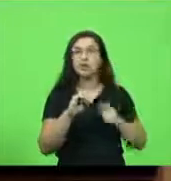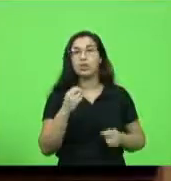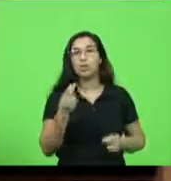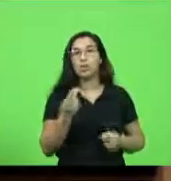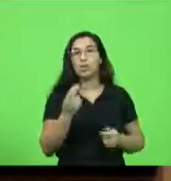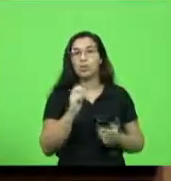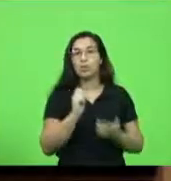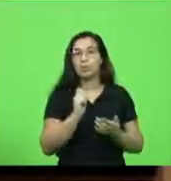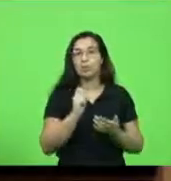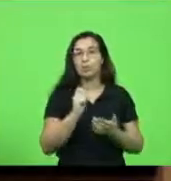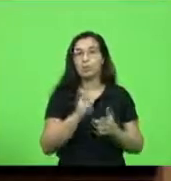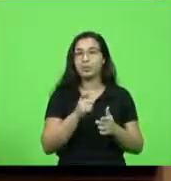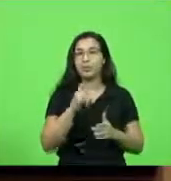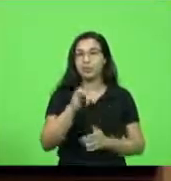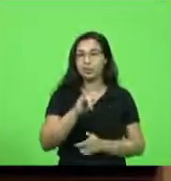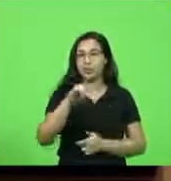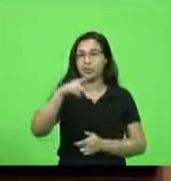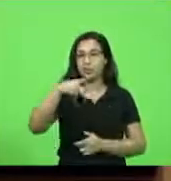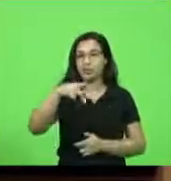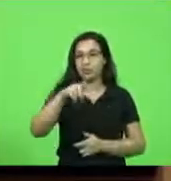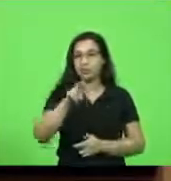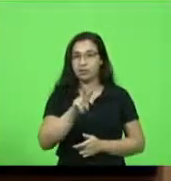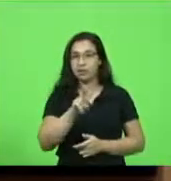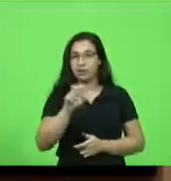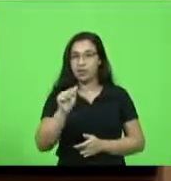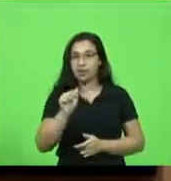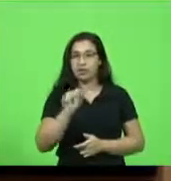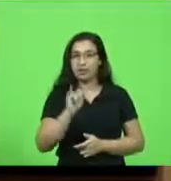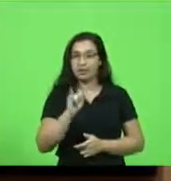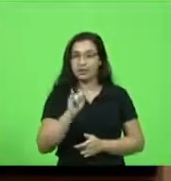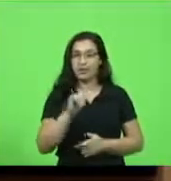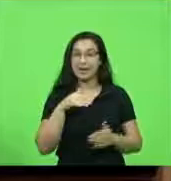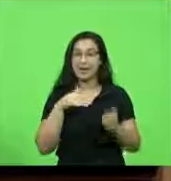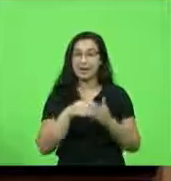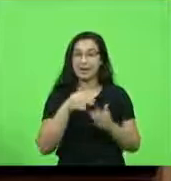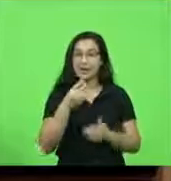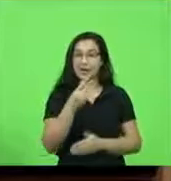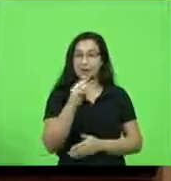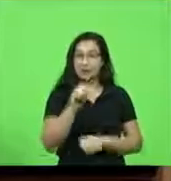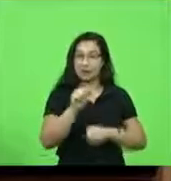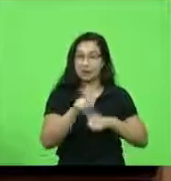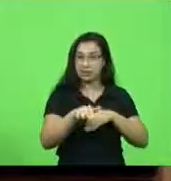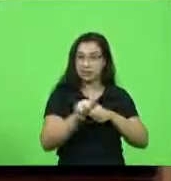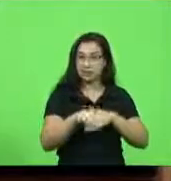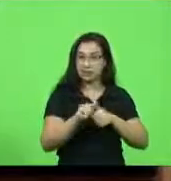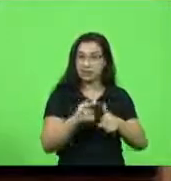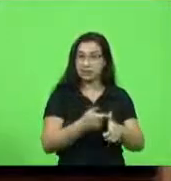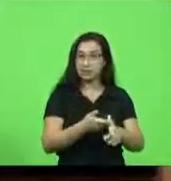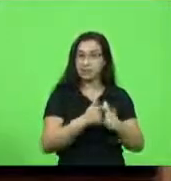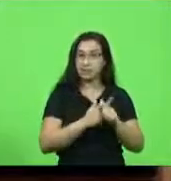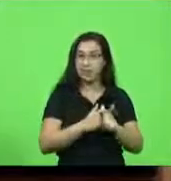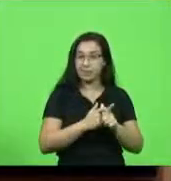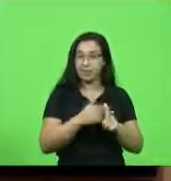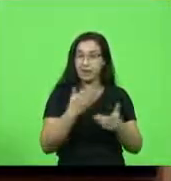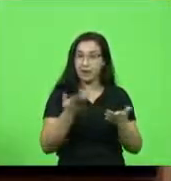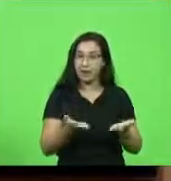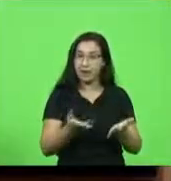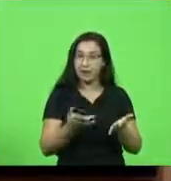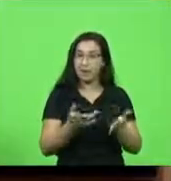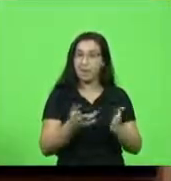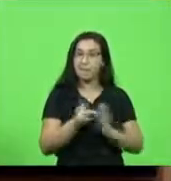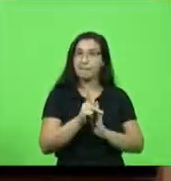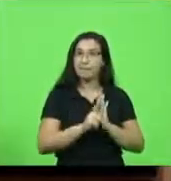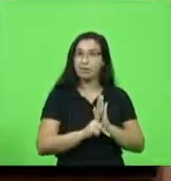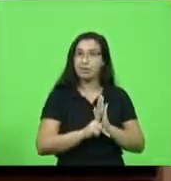que é o IPVA. Pois bem, se você tiver até 30 de setembro devendo, você Em tese, nesse projeto, você iria